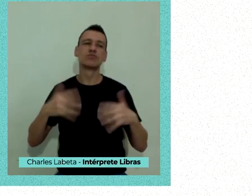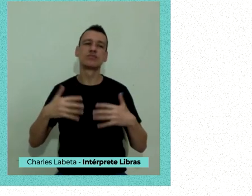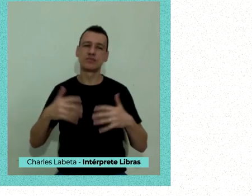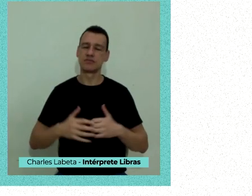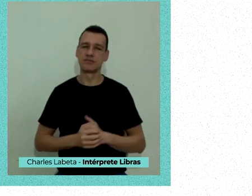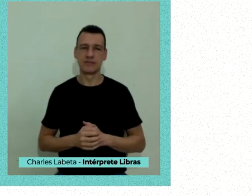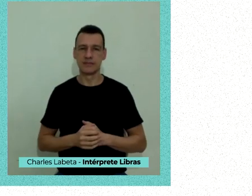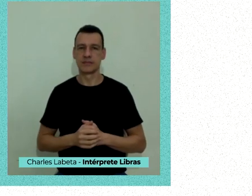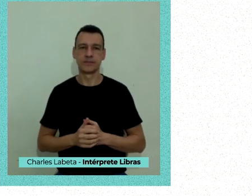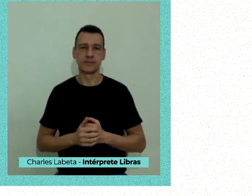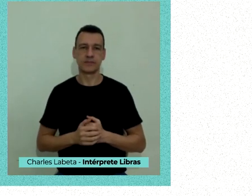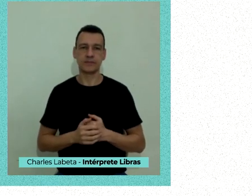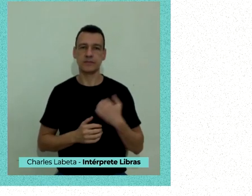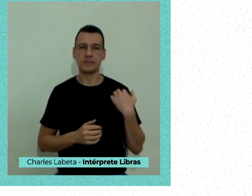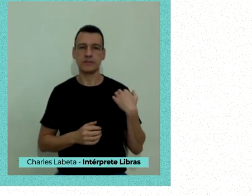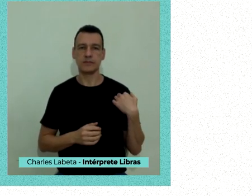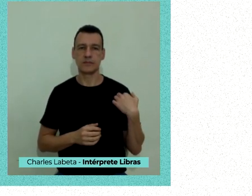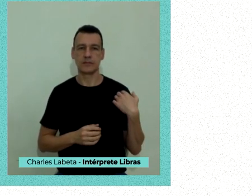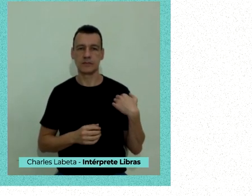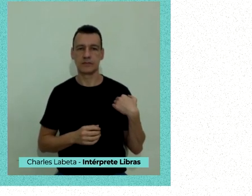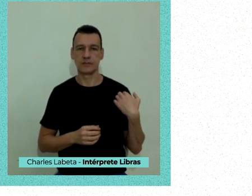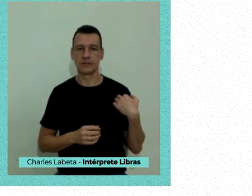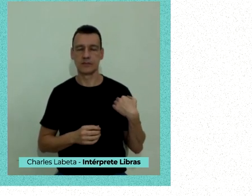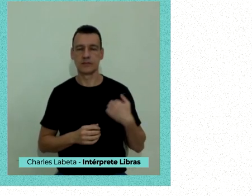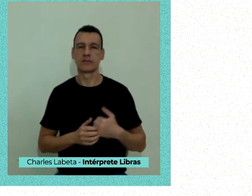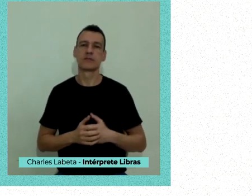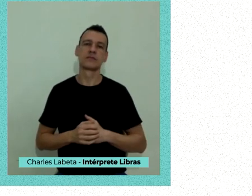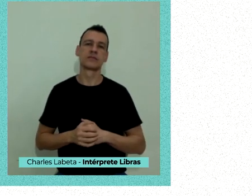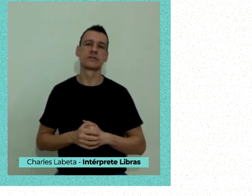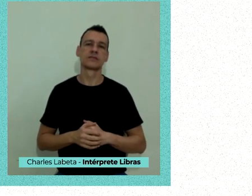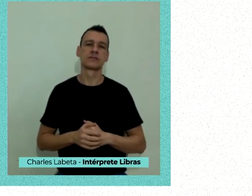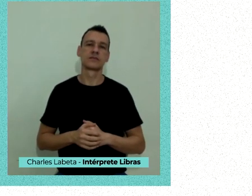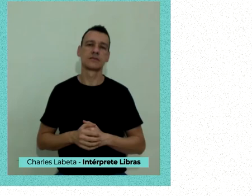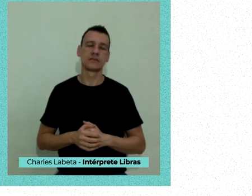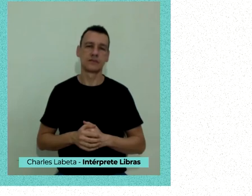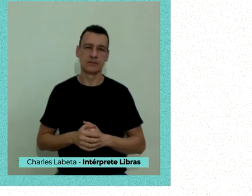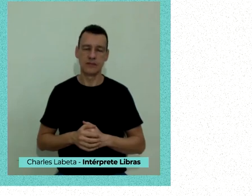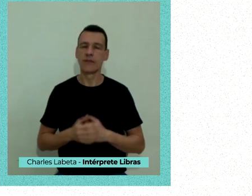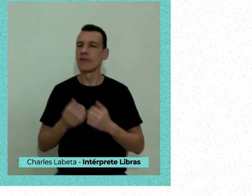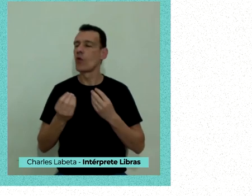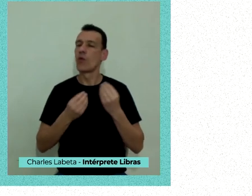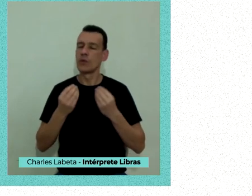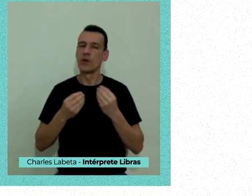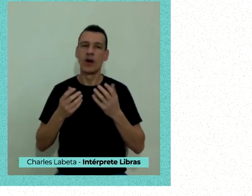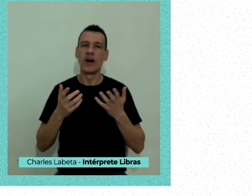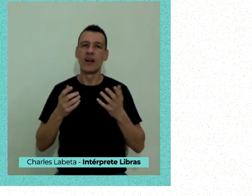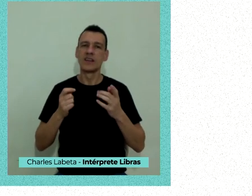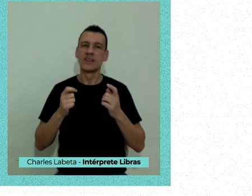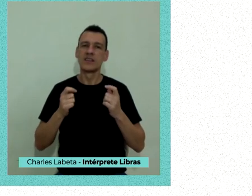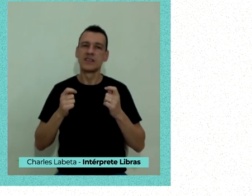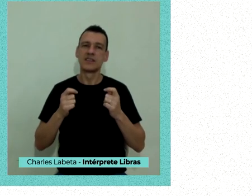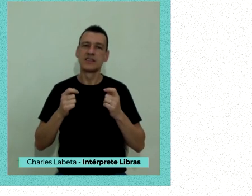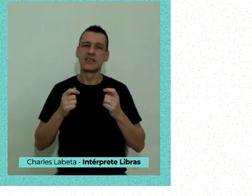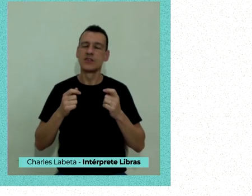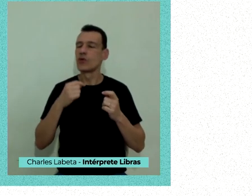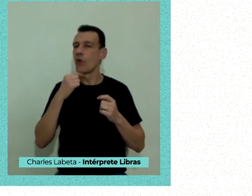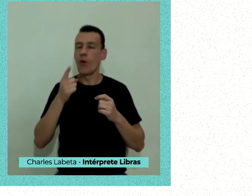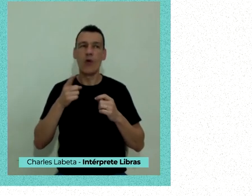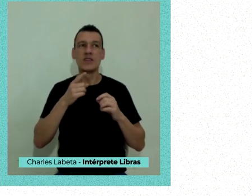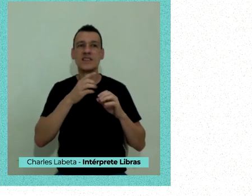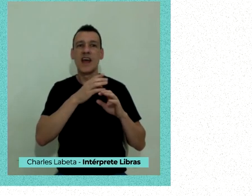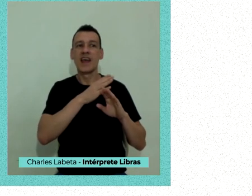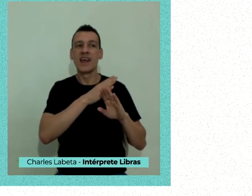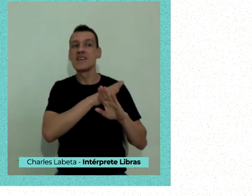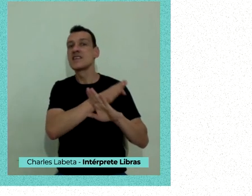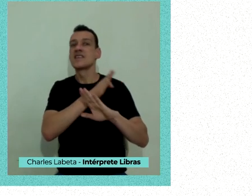essa possibilidade de navegar por territórios que muitas vezes fisicamente, né, elas não conseguem e virtualmente